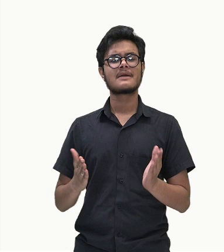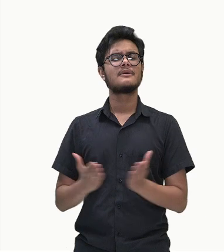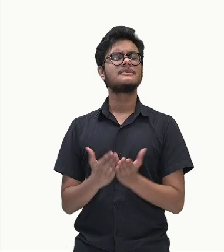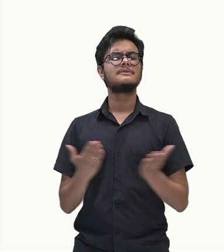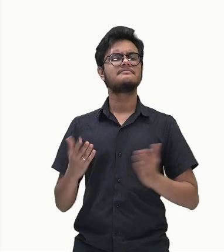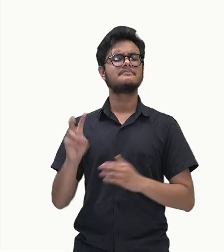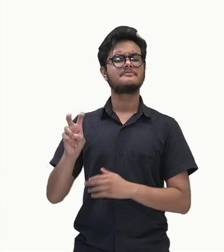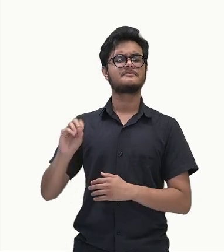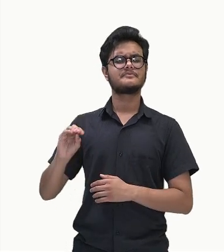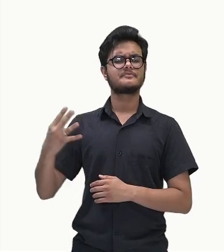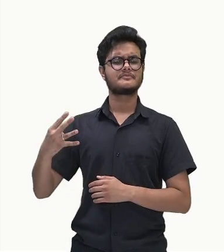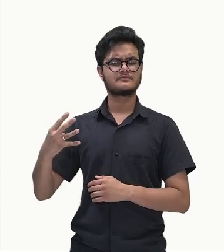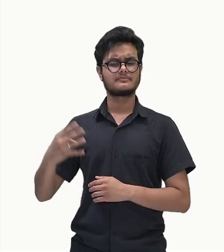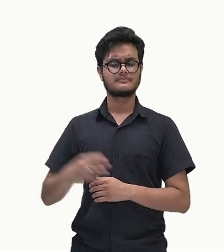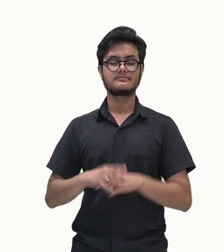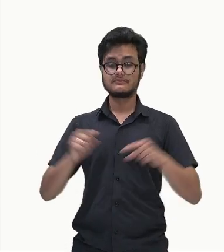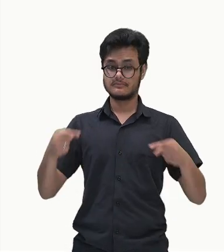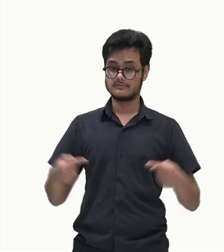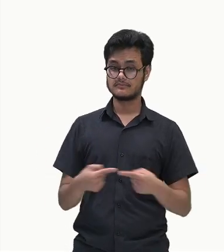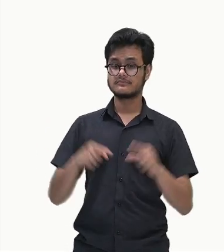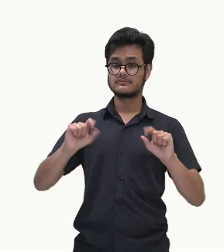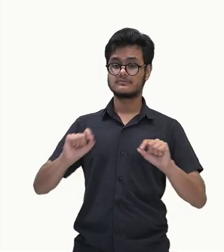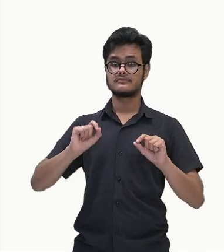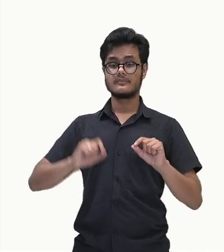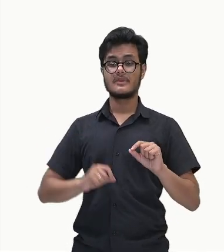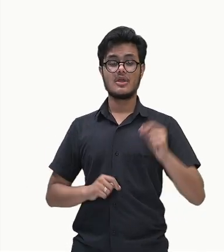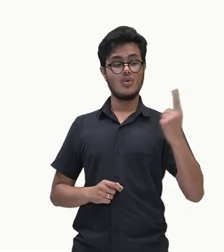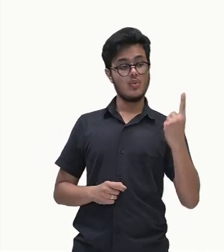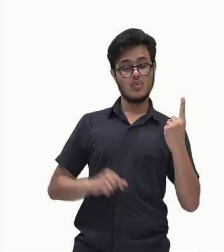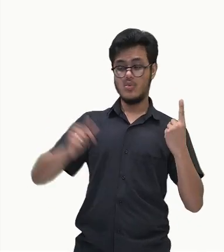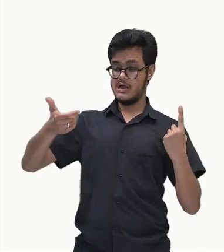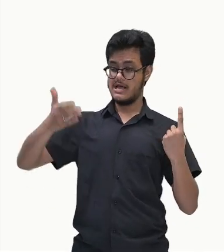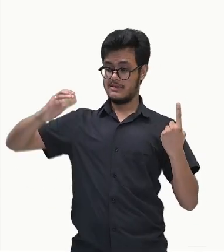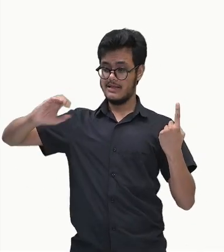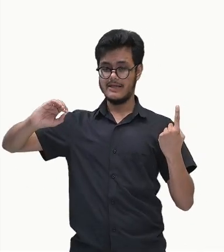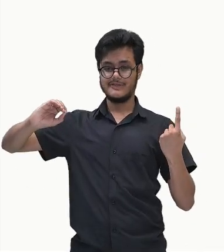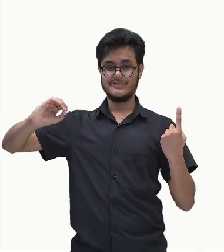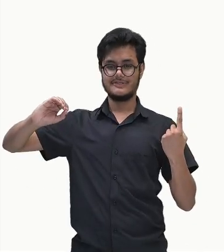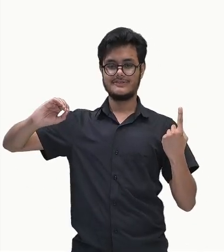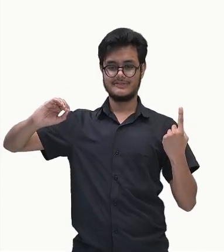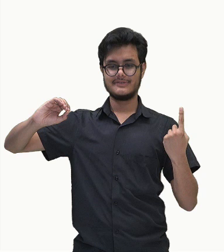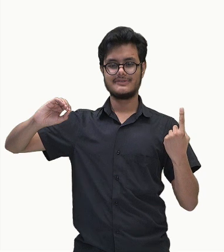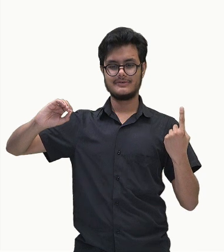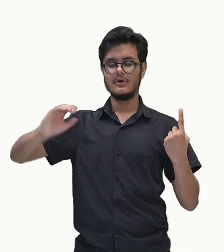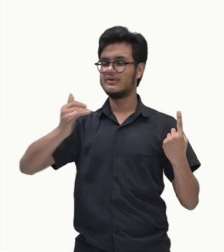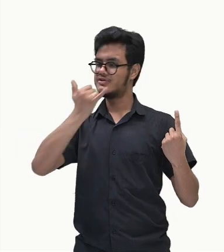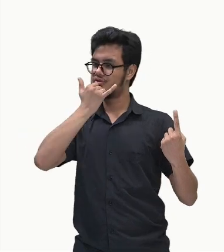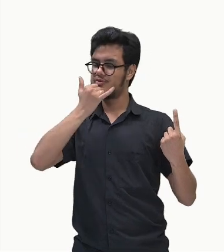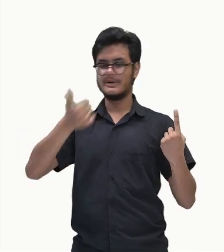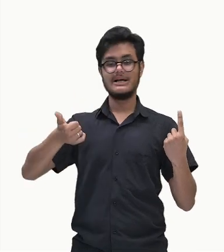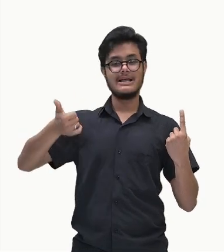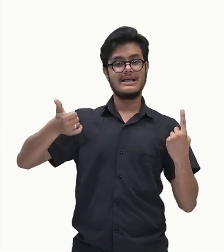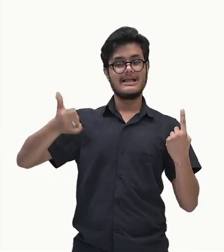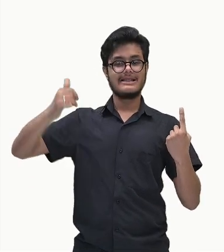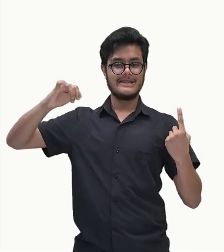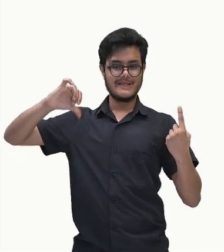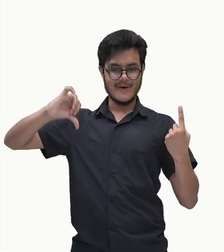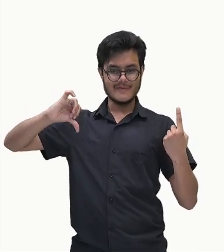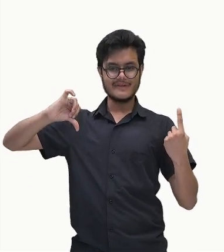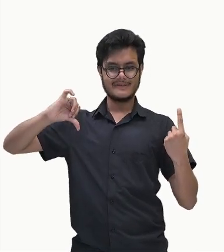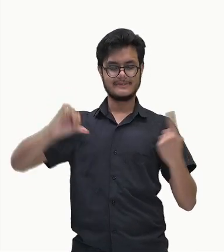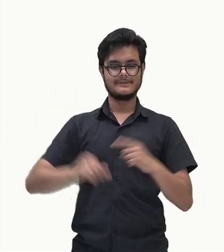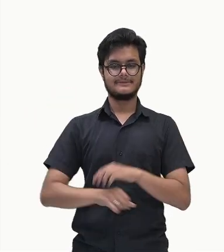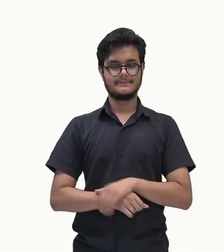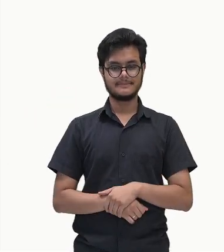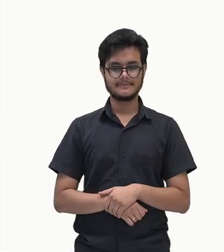504 são a combinação de números que terminam com um zero aqui a